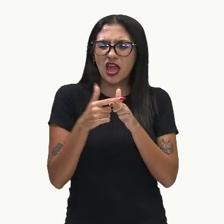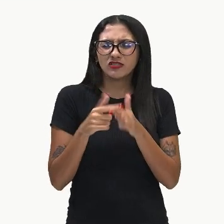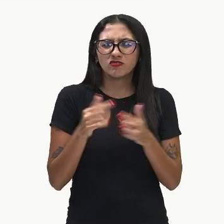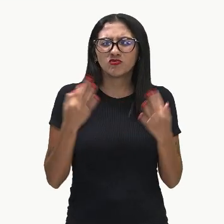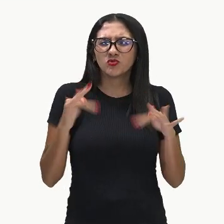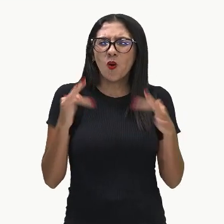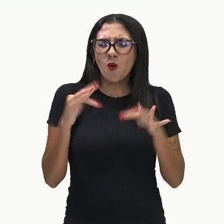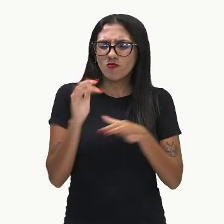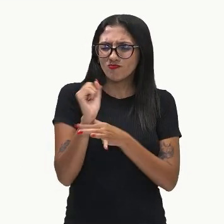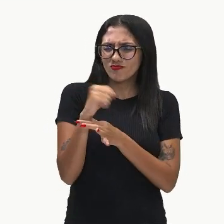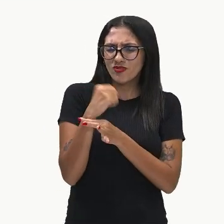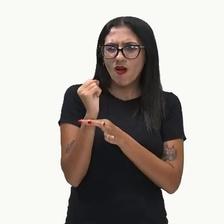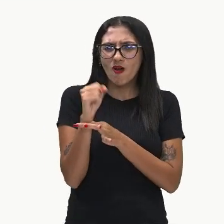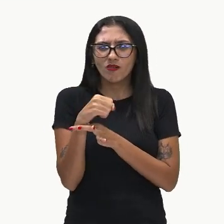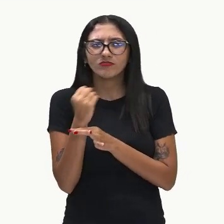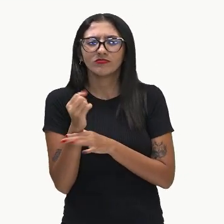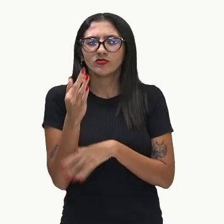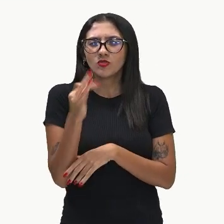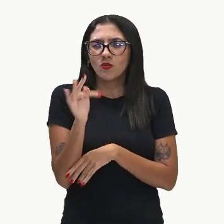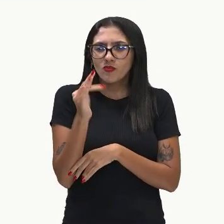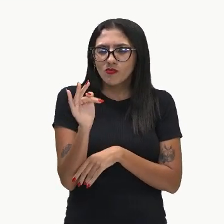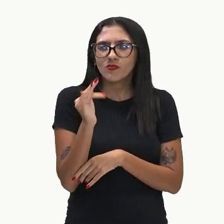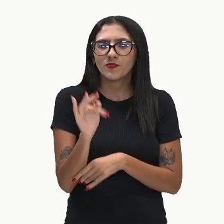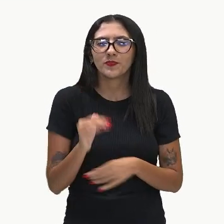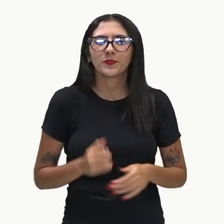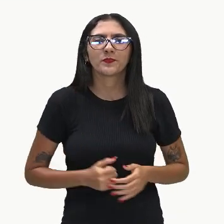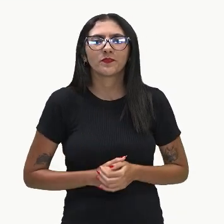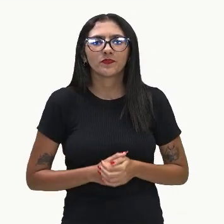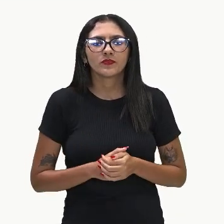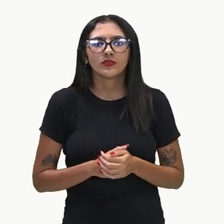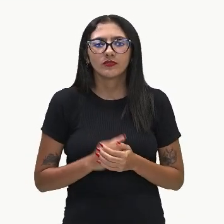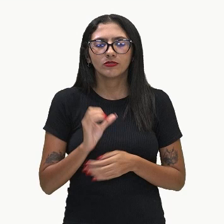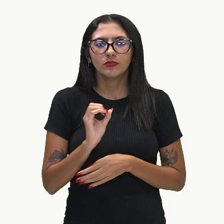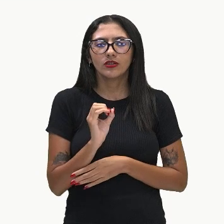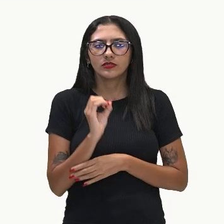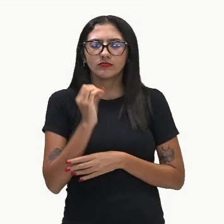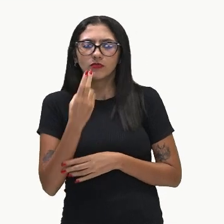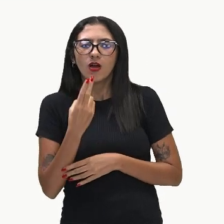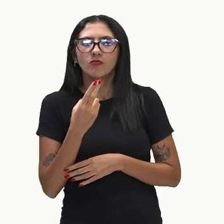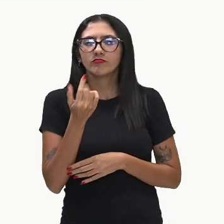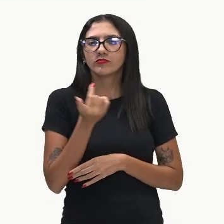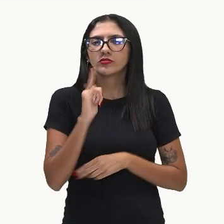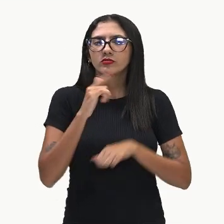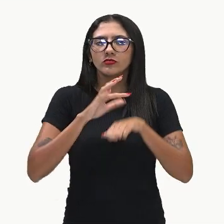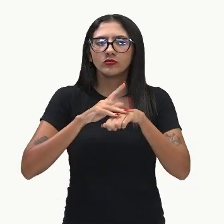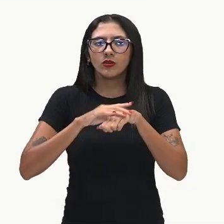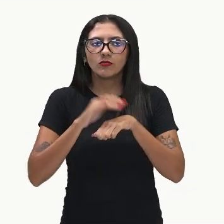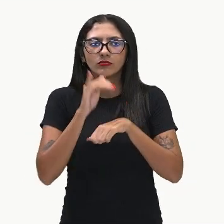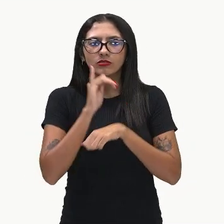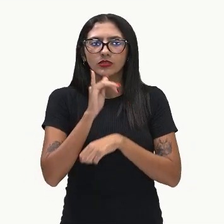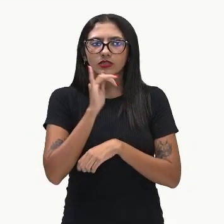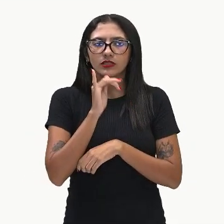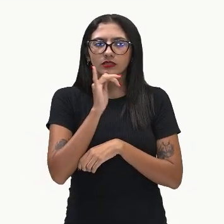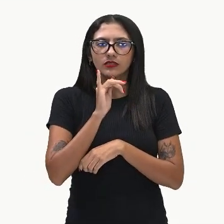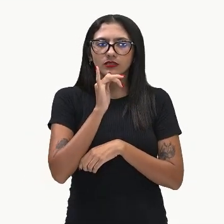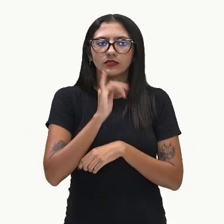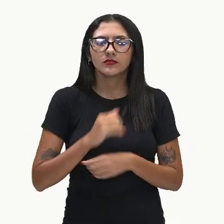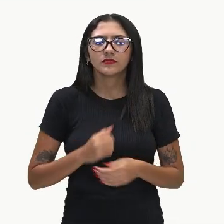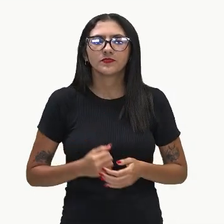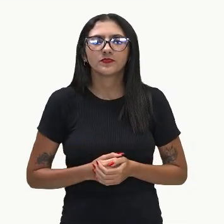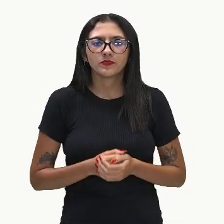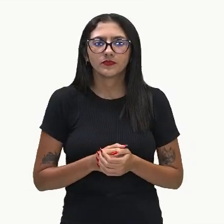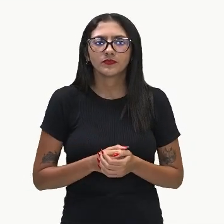nas articulações. Nós chamamos de artrite. Trombose, que é o quê? Vai começar a engrossar o seu sangue,